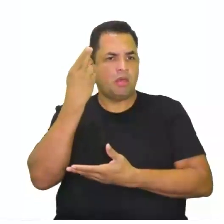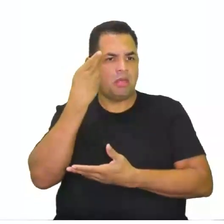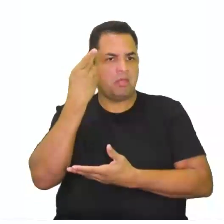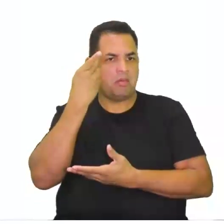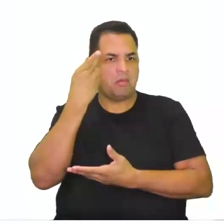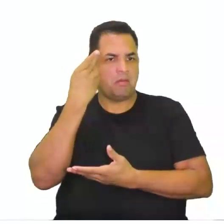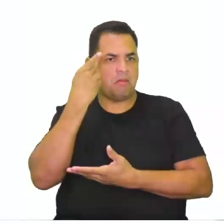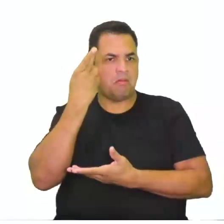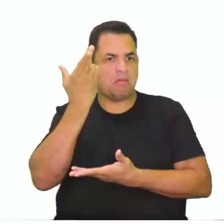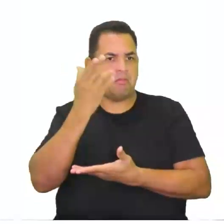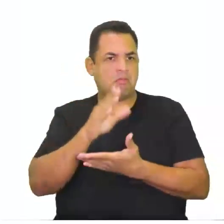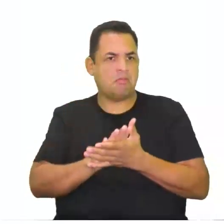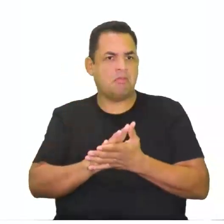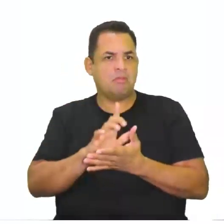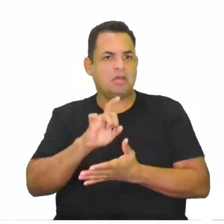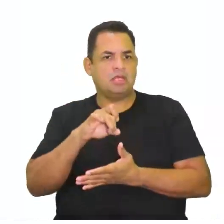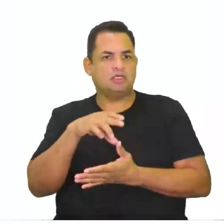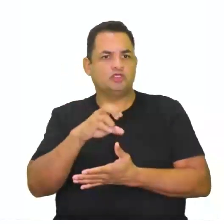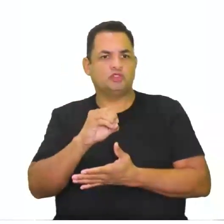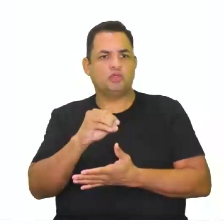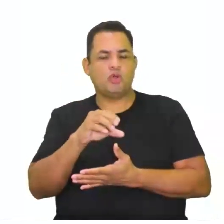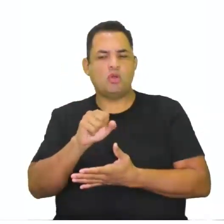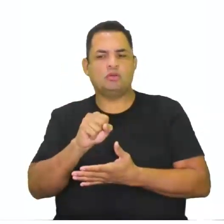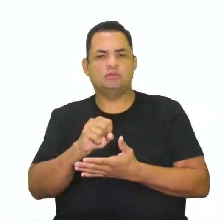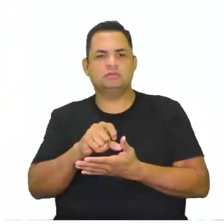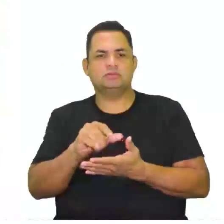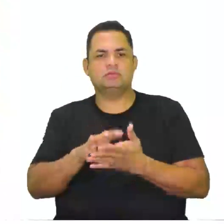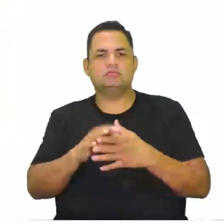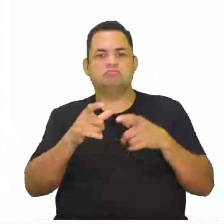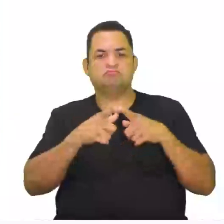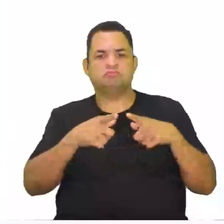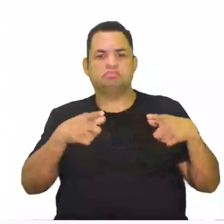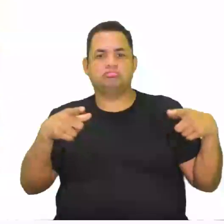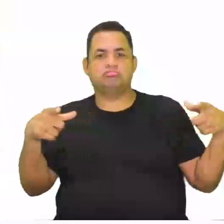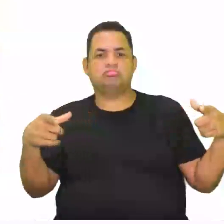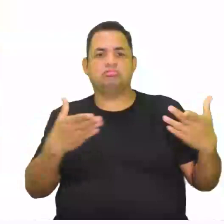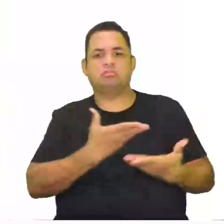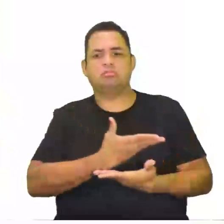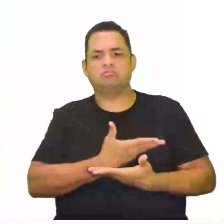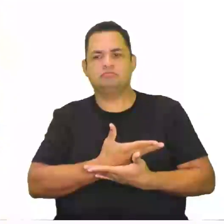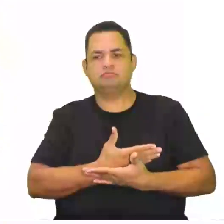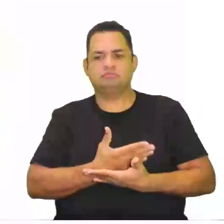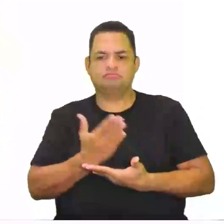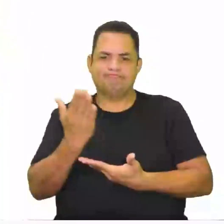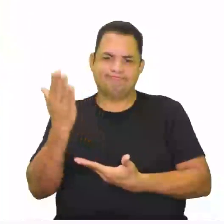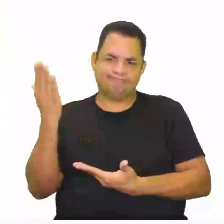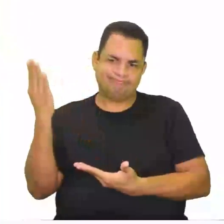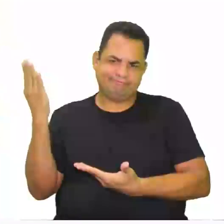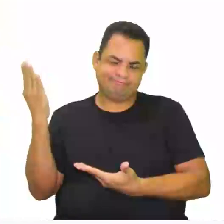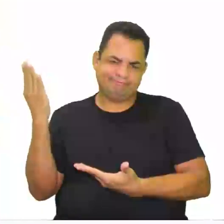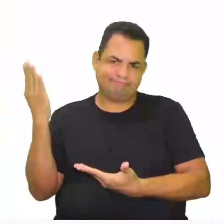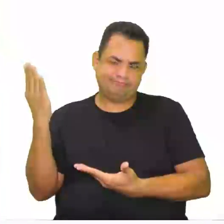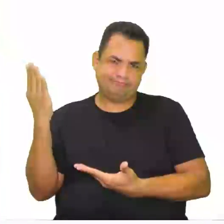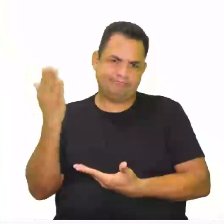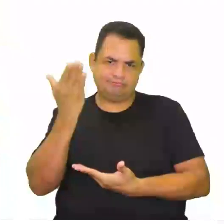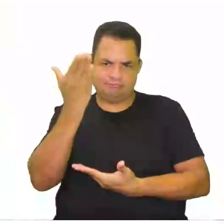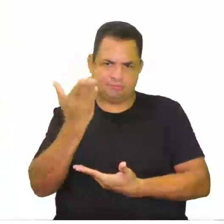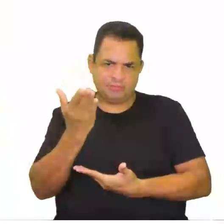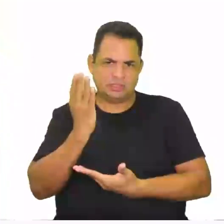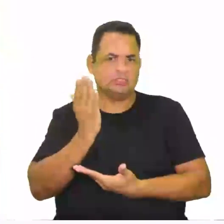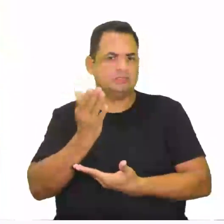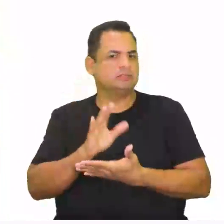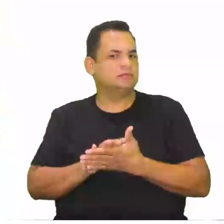o lixão. Vocês já viram o lixão? Vocês já tiveram a oportunidade